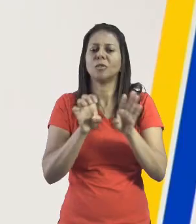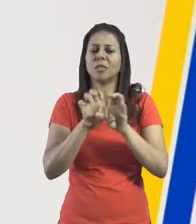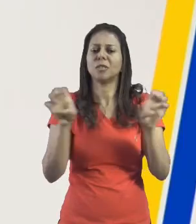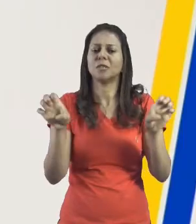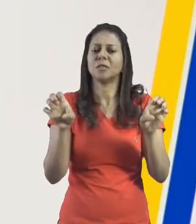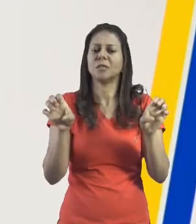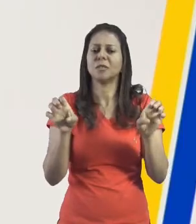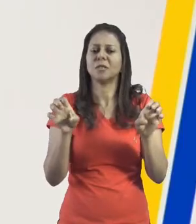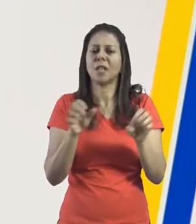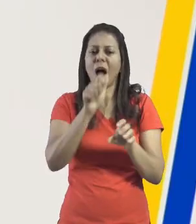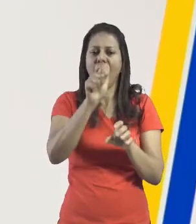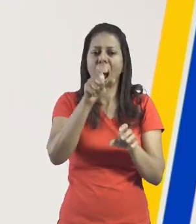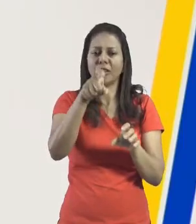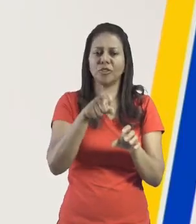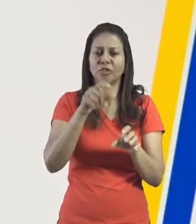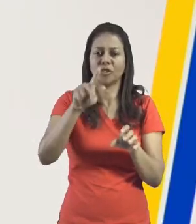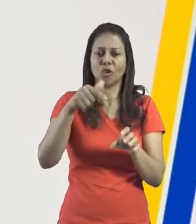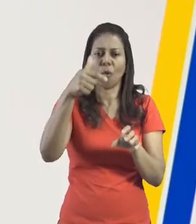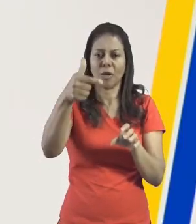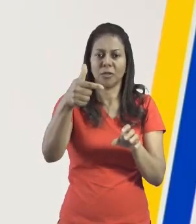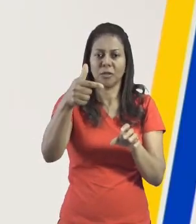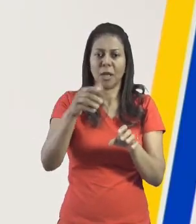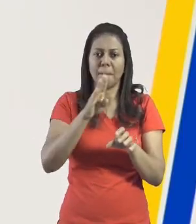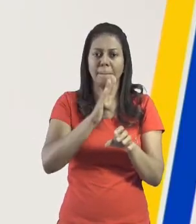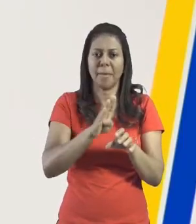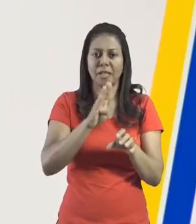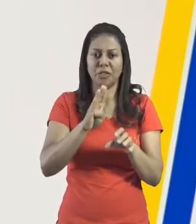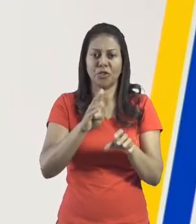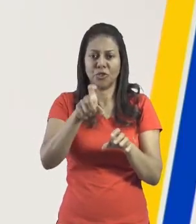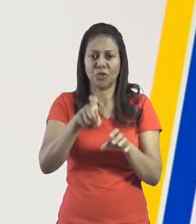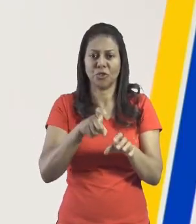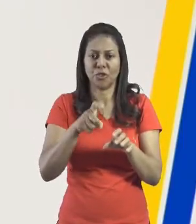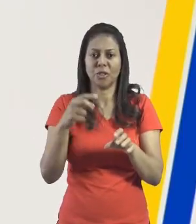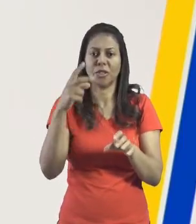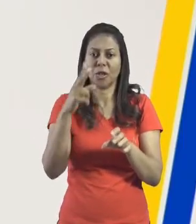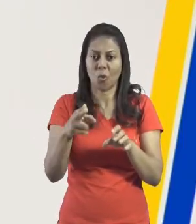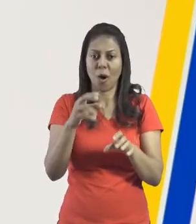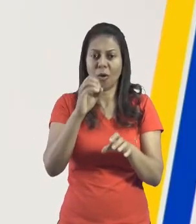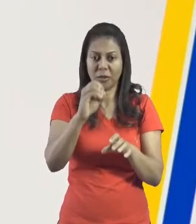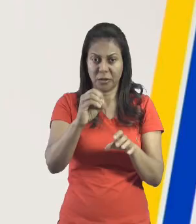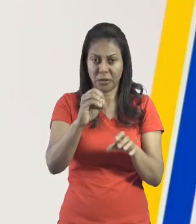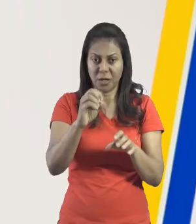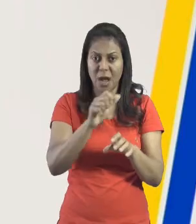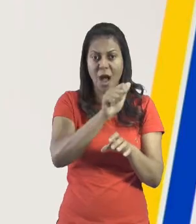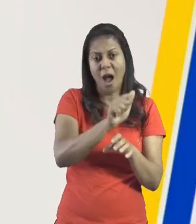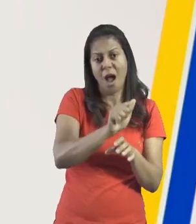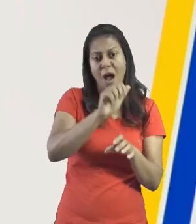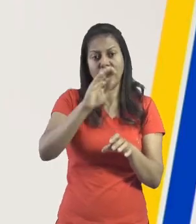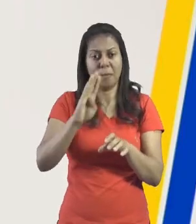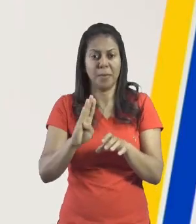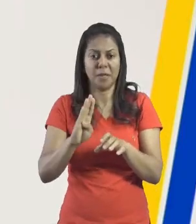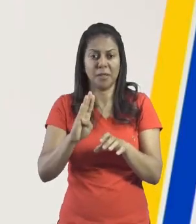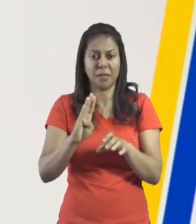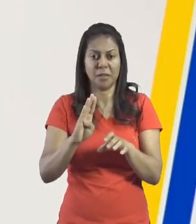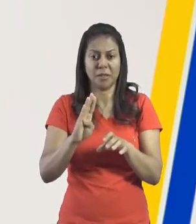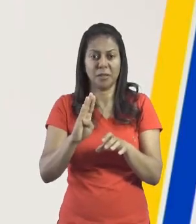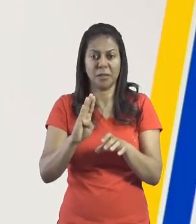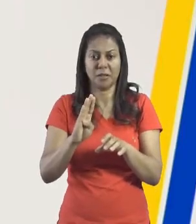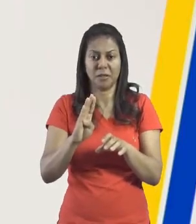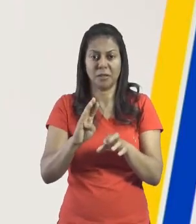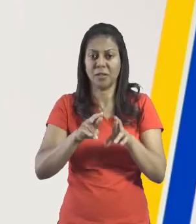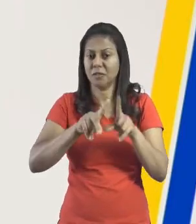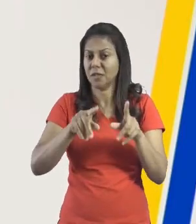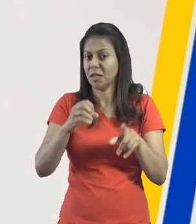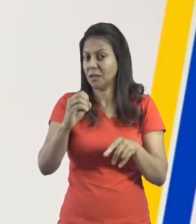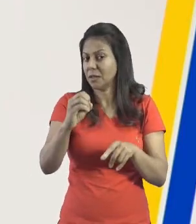AX² mais BX igual a zero, e A e B são, de fato,